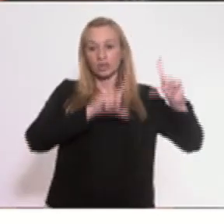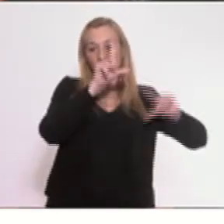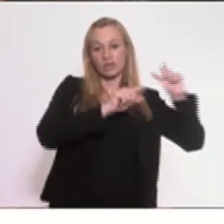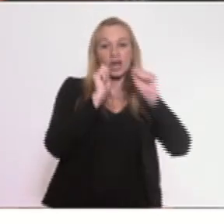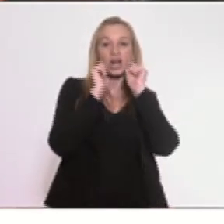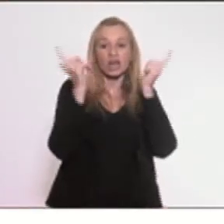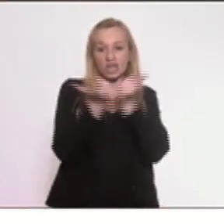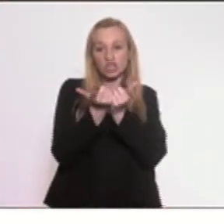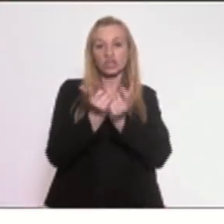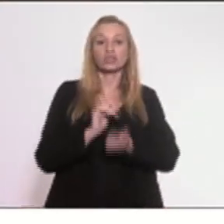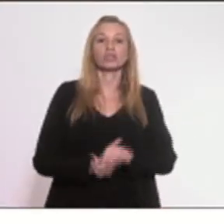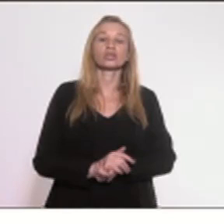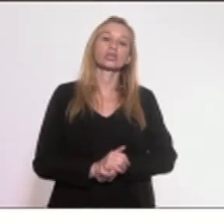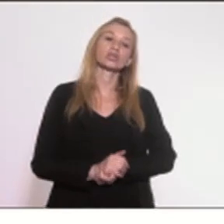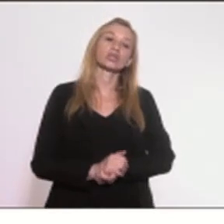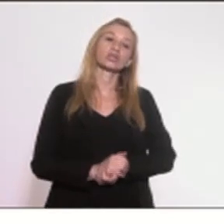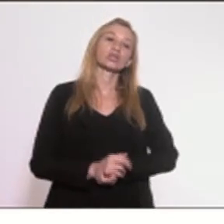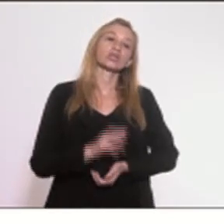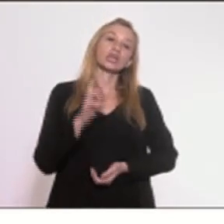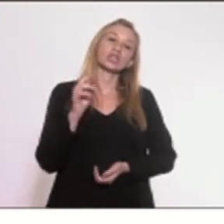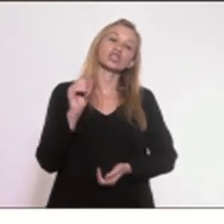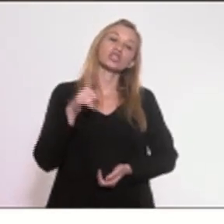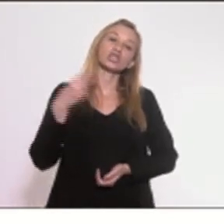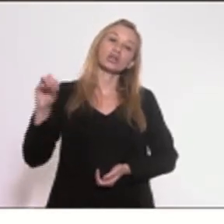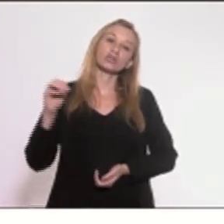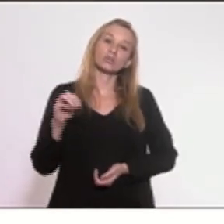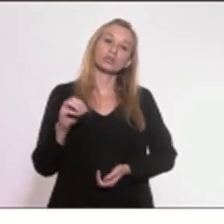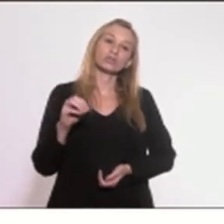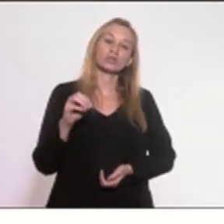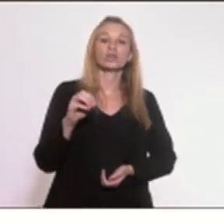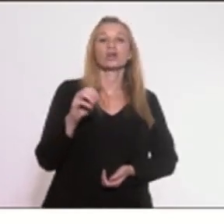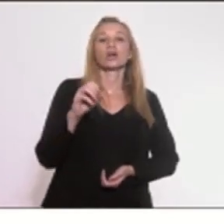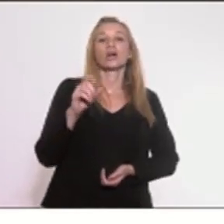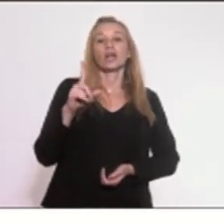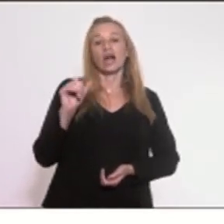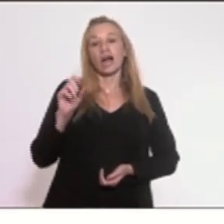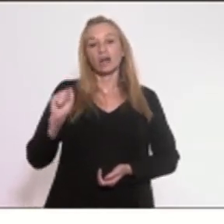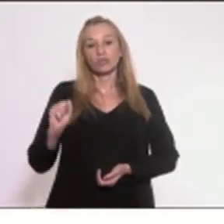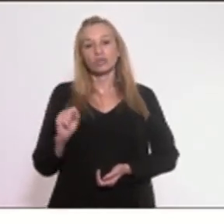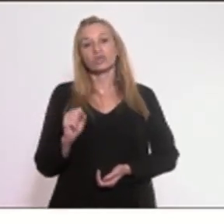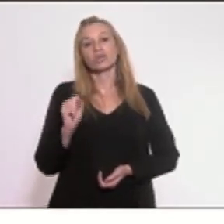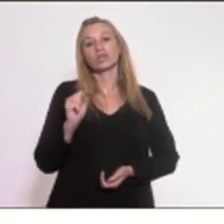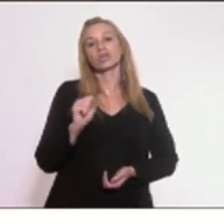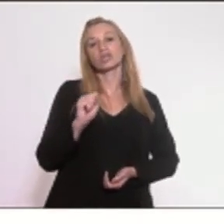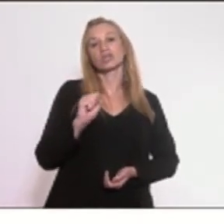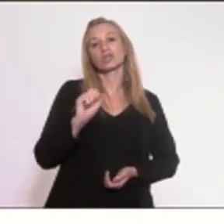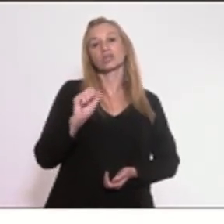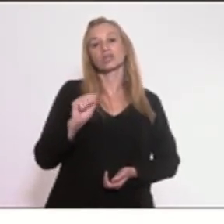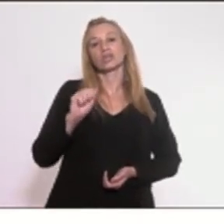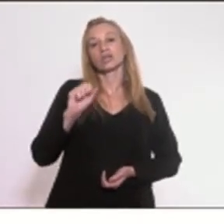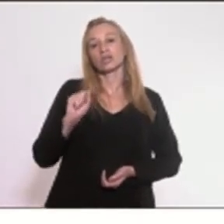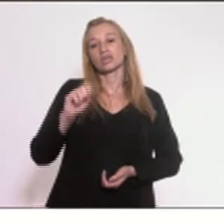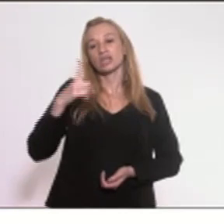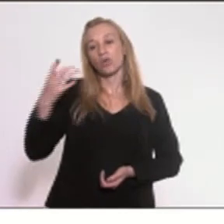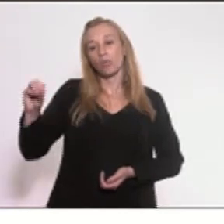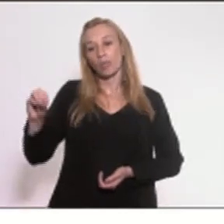cidadãos da região dos Lagos, da minha cidade de Cabo Frio, São Pedro Aldeia e Arraial.